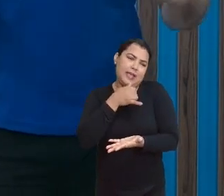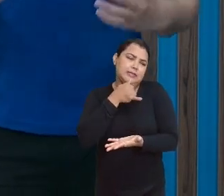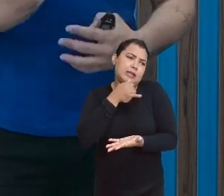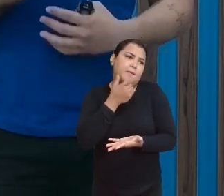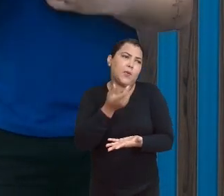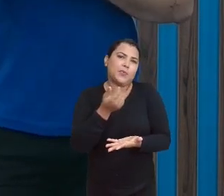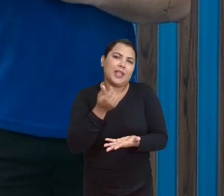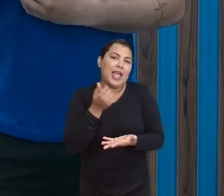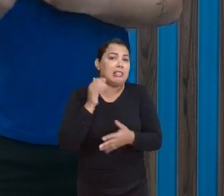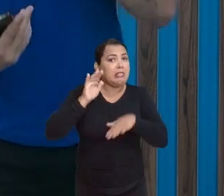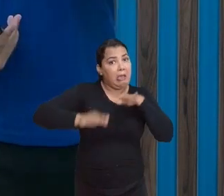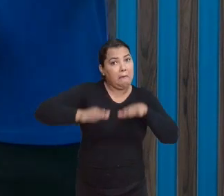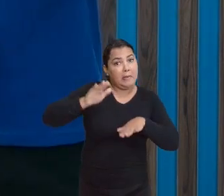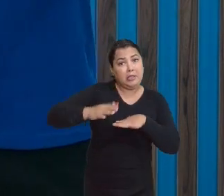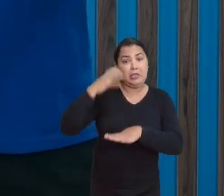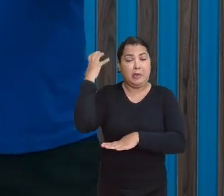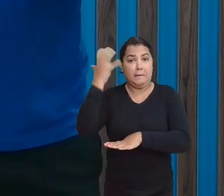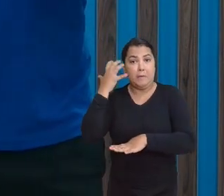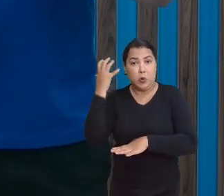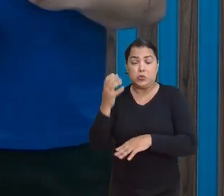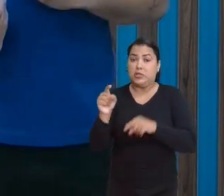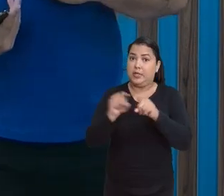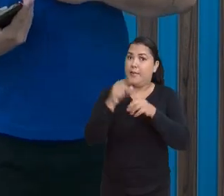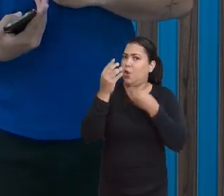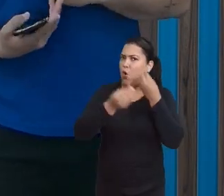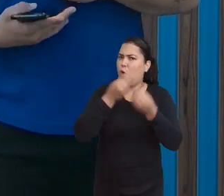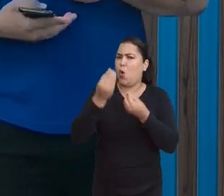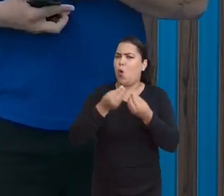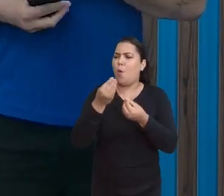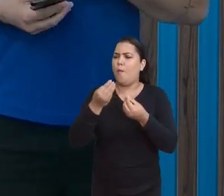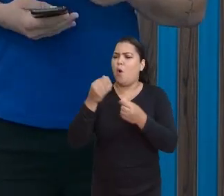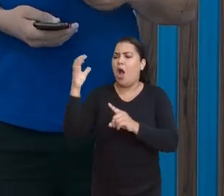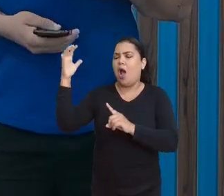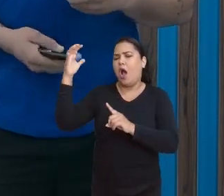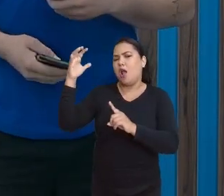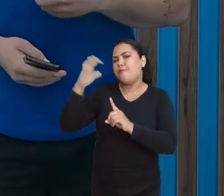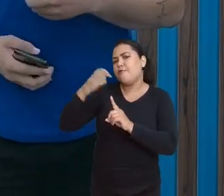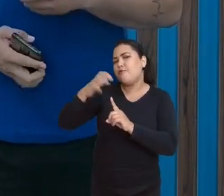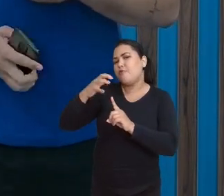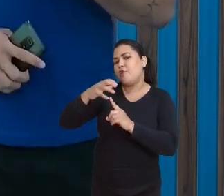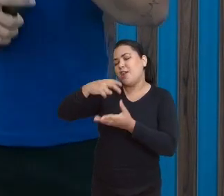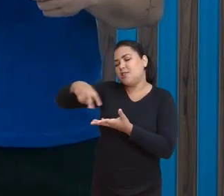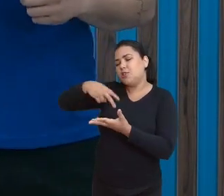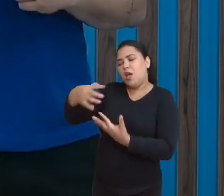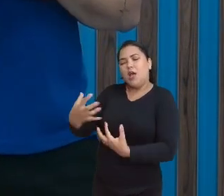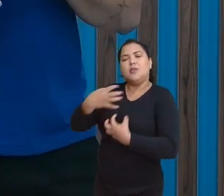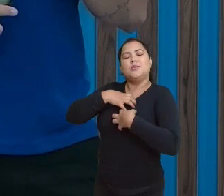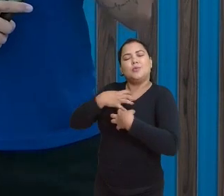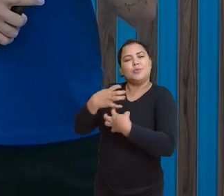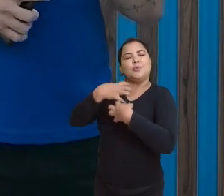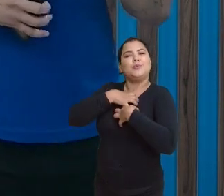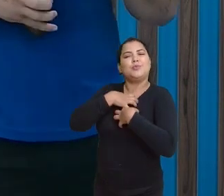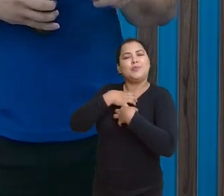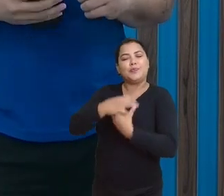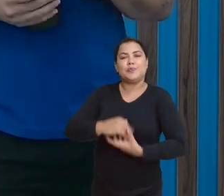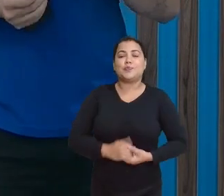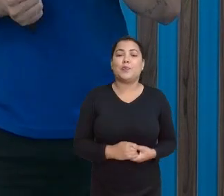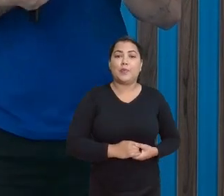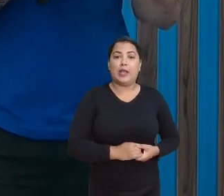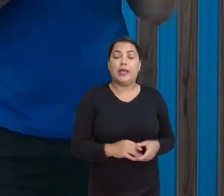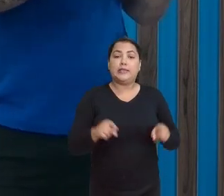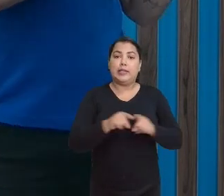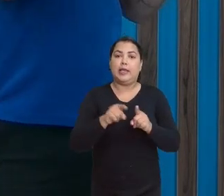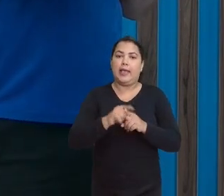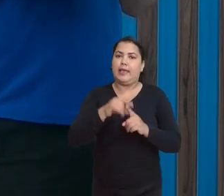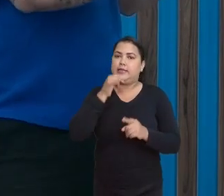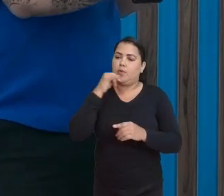dependendo da música, dependendo de como a dança vai lhe tocar naquele momento. Tranquilo? E aí a gente tem essa evolução, a gente passa